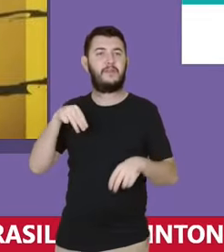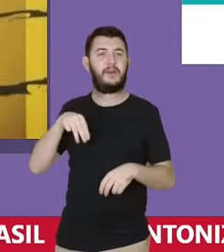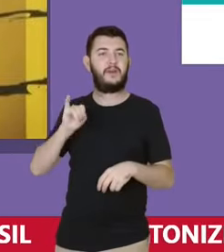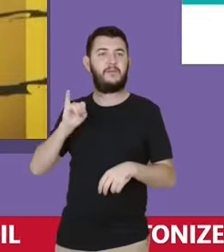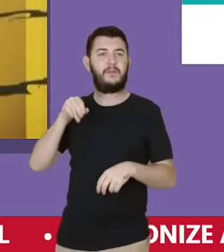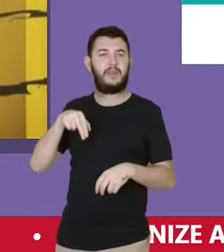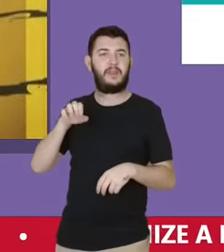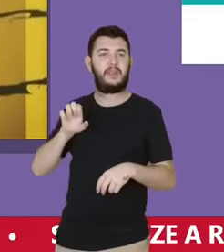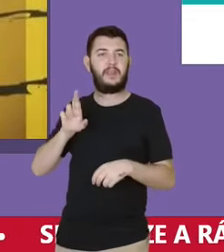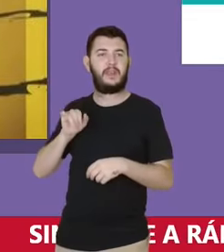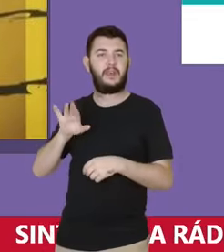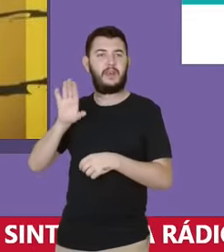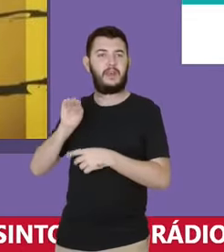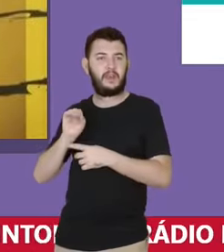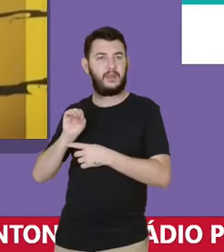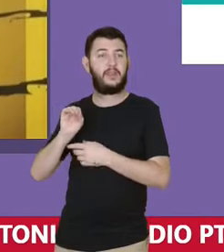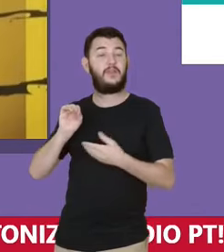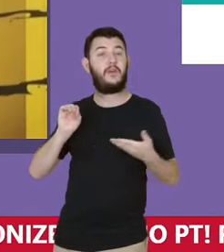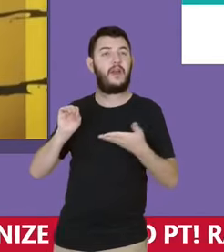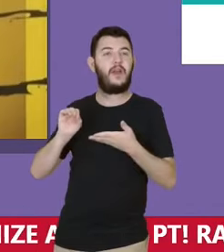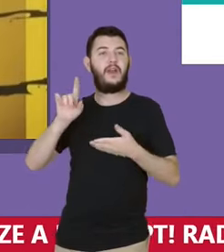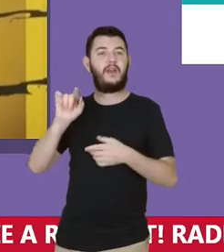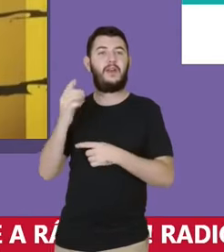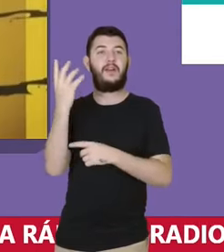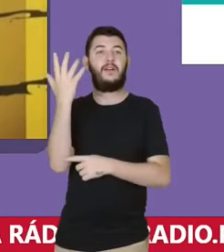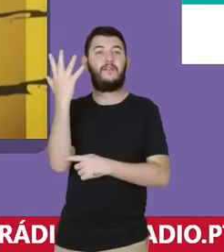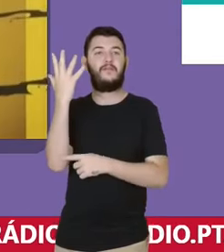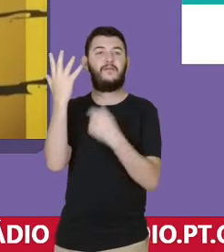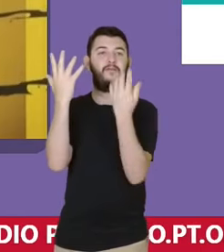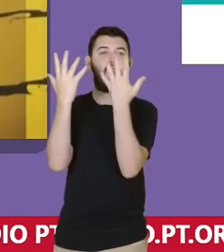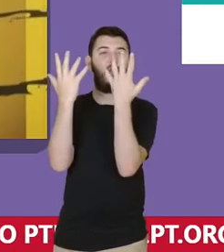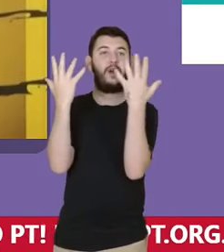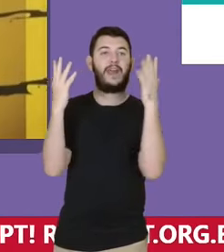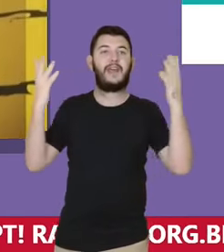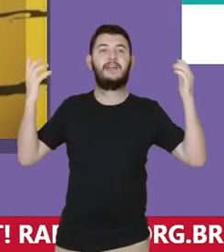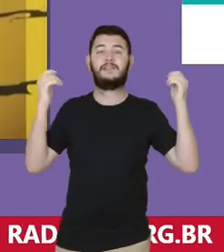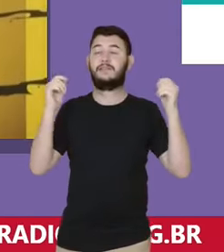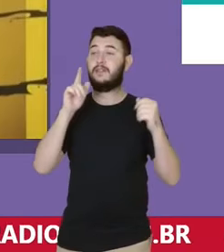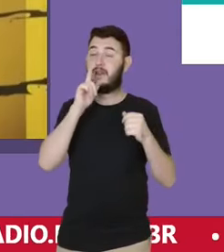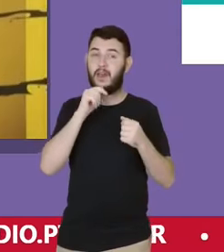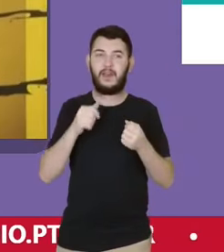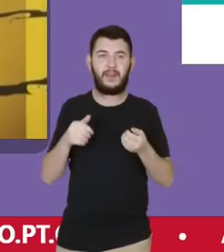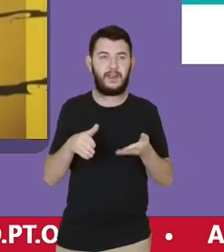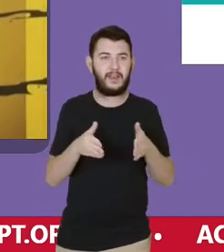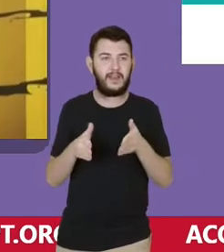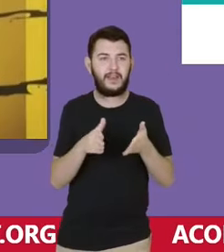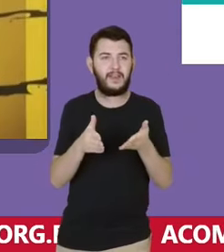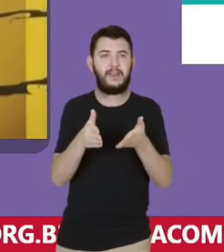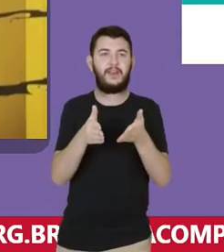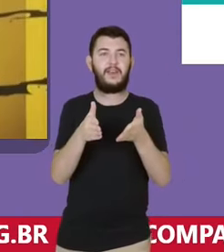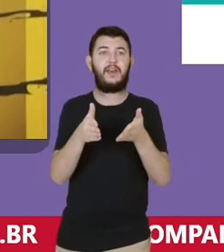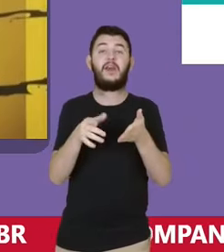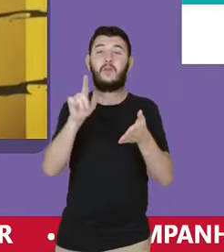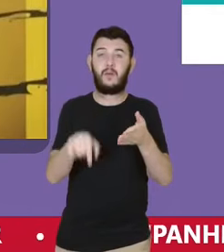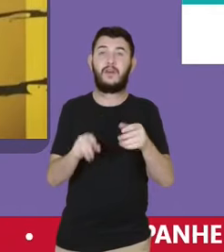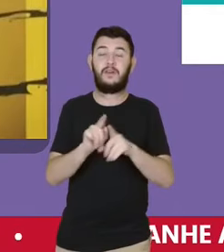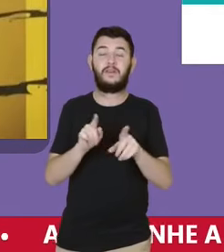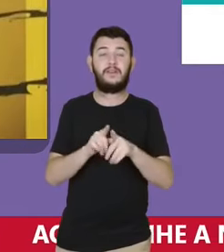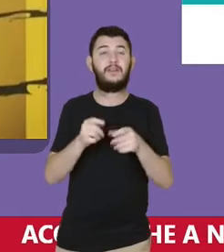a questão da floresta, a questão da água, que hoje é um problema bem